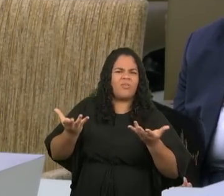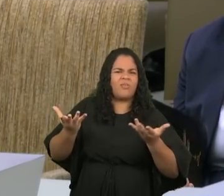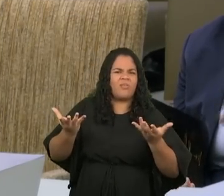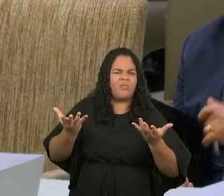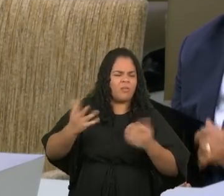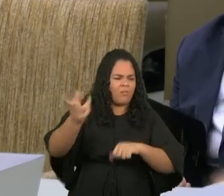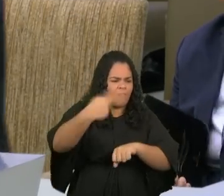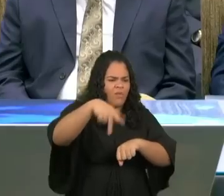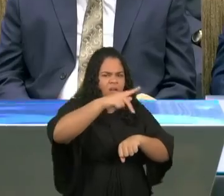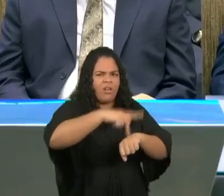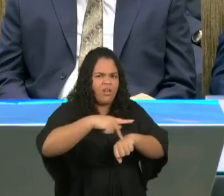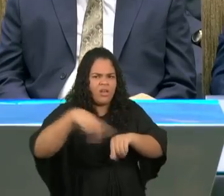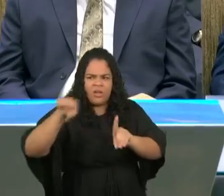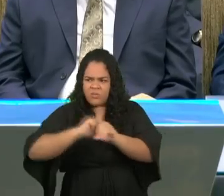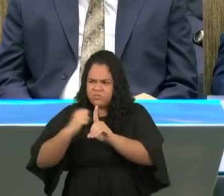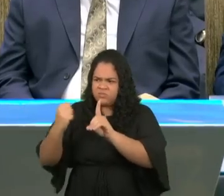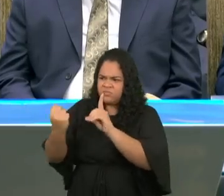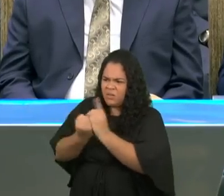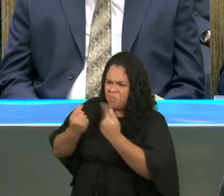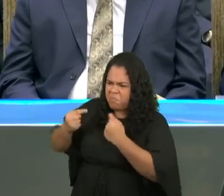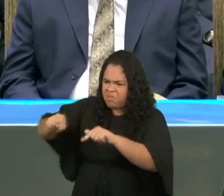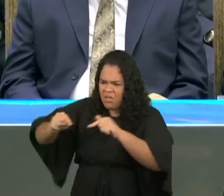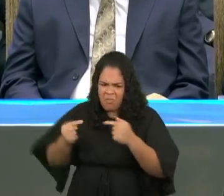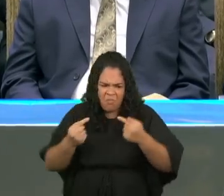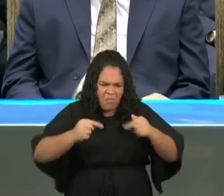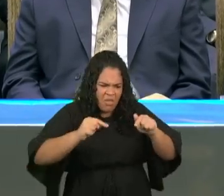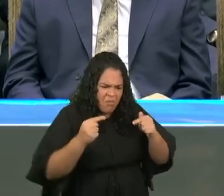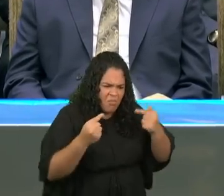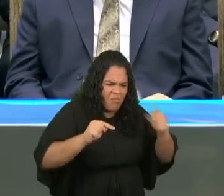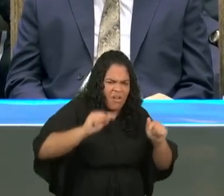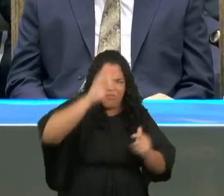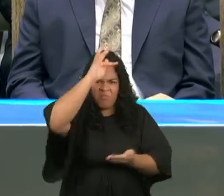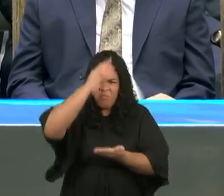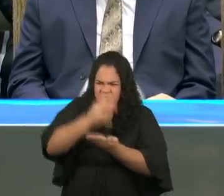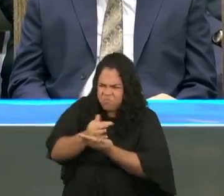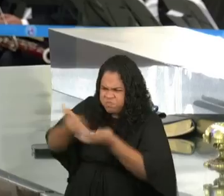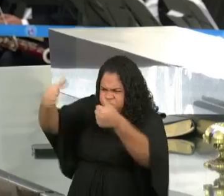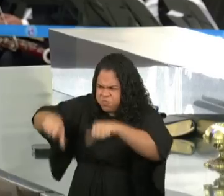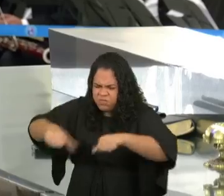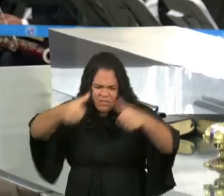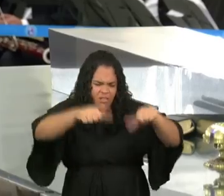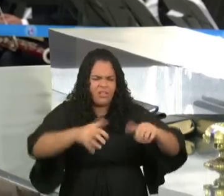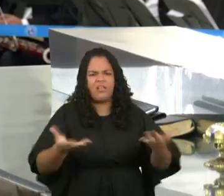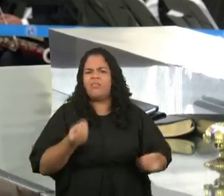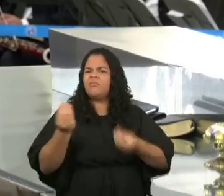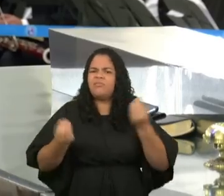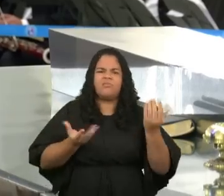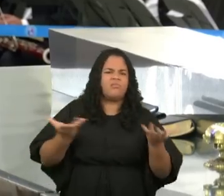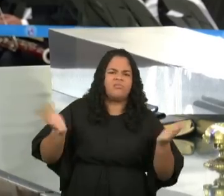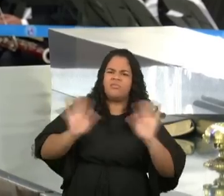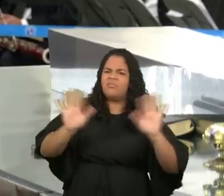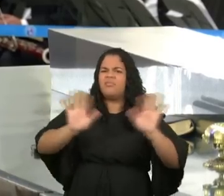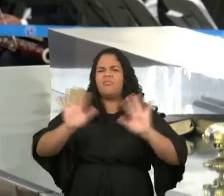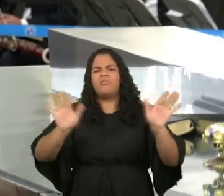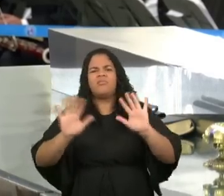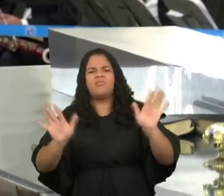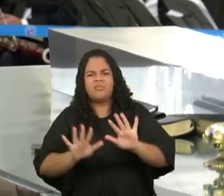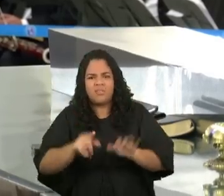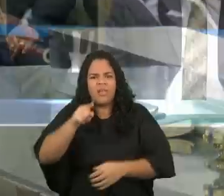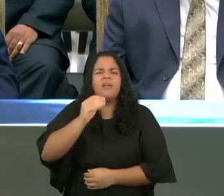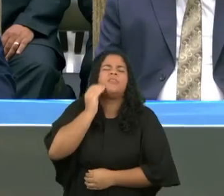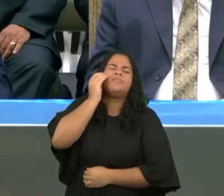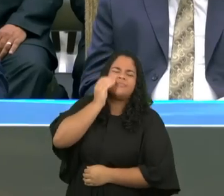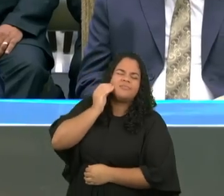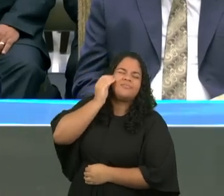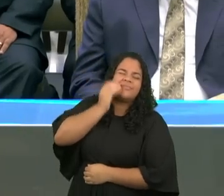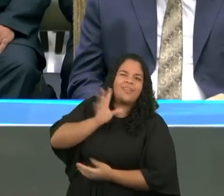E você sabe quão boa foi para você a fé, quão boa foi para a sua família a fé, quão